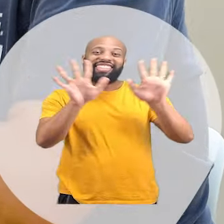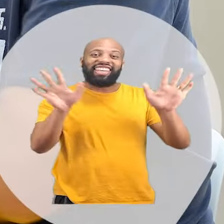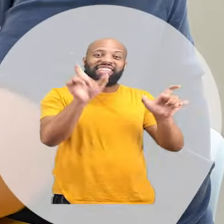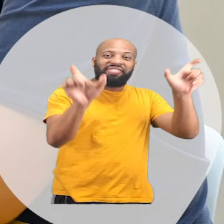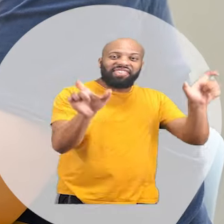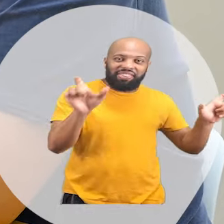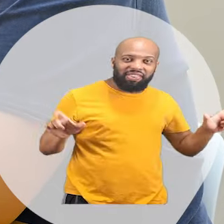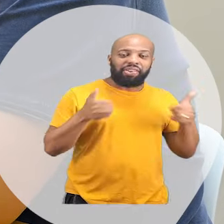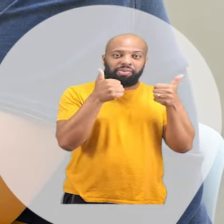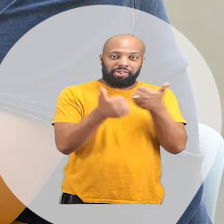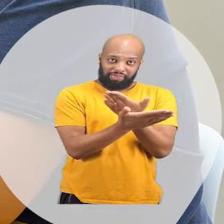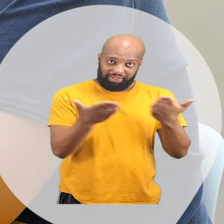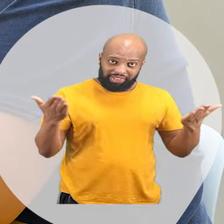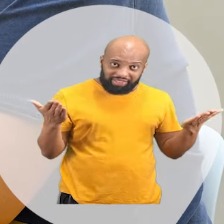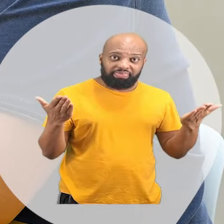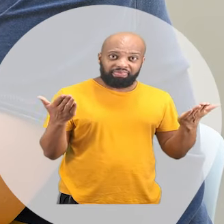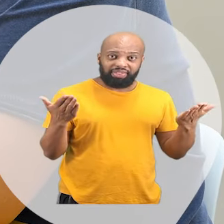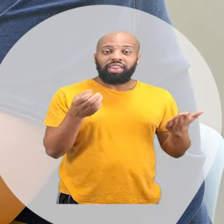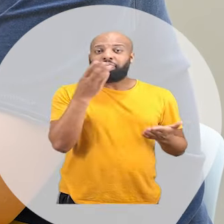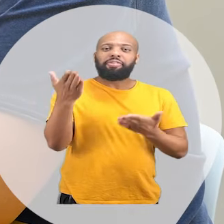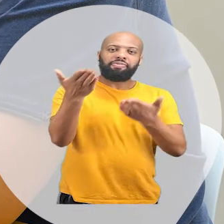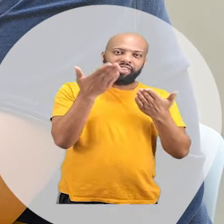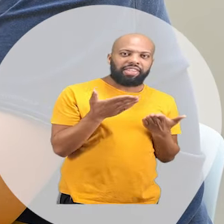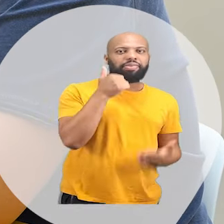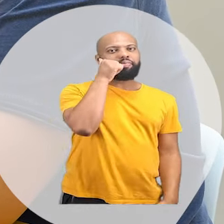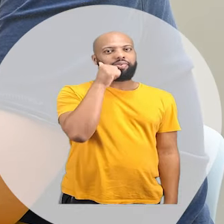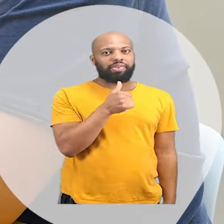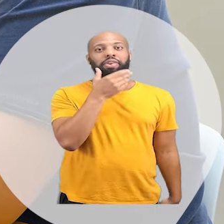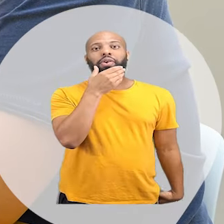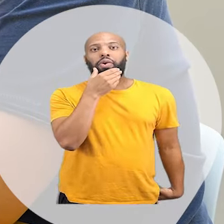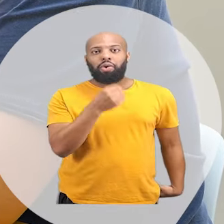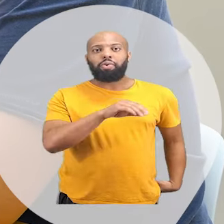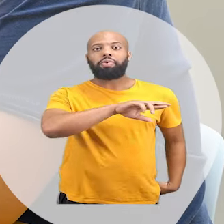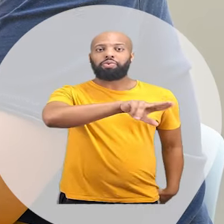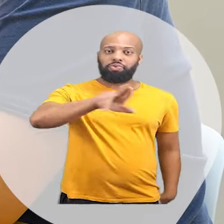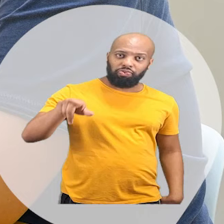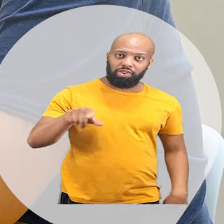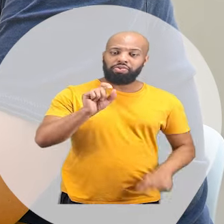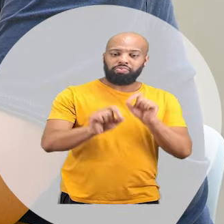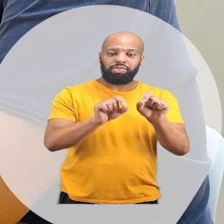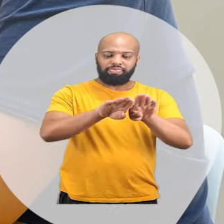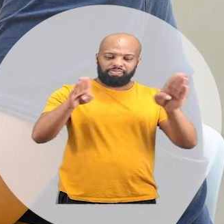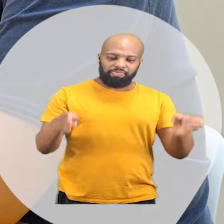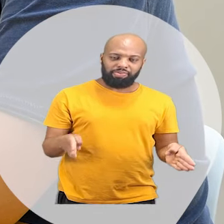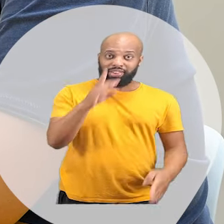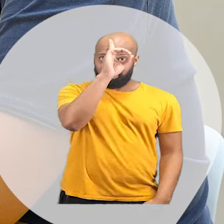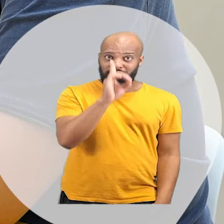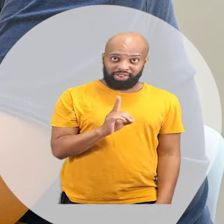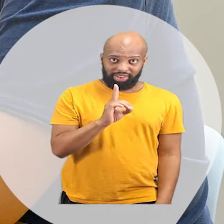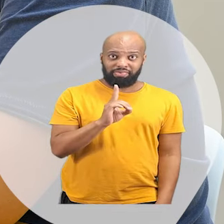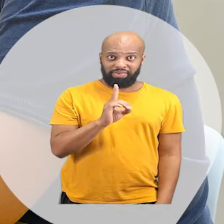E aí a gente boa tudo bem com vocês sejam muito bem-vindos muito bem-vindas é um mês amarela